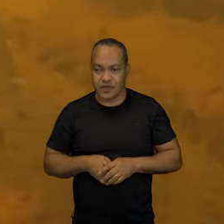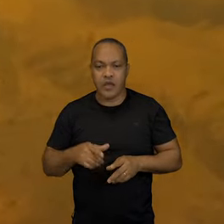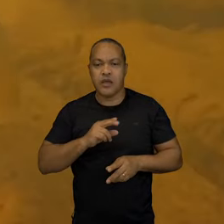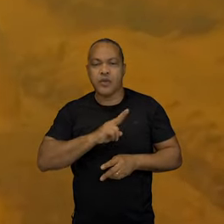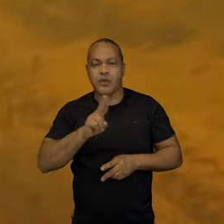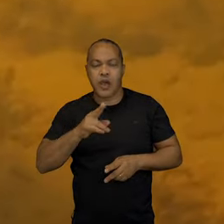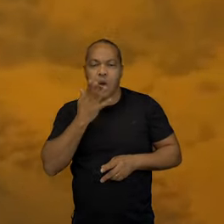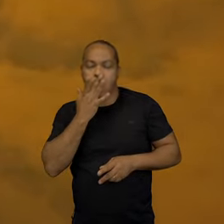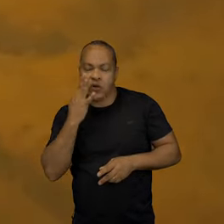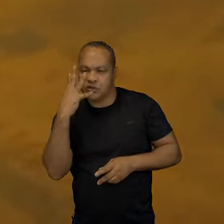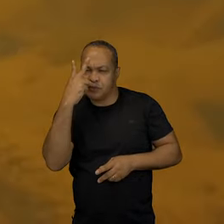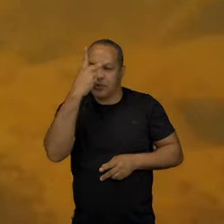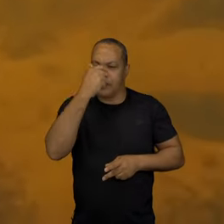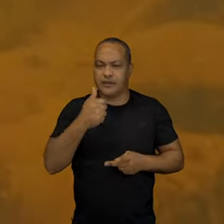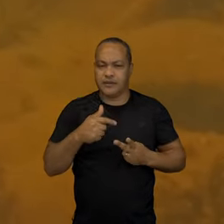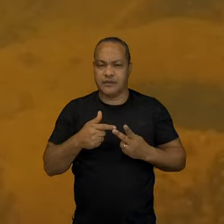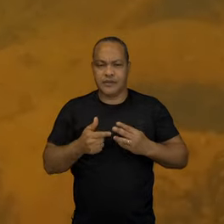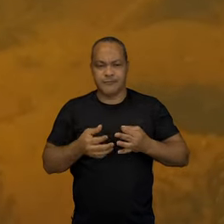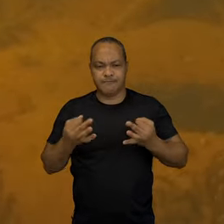As cores são lindas.